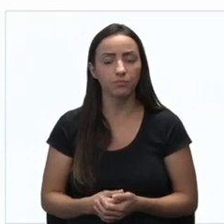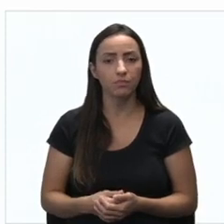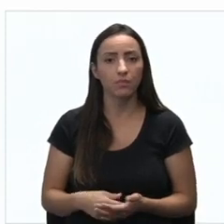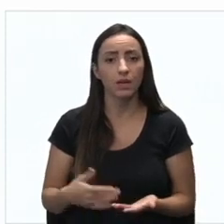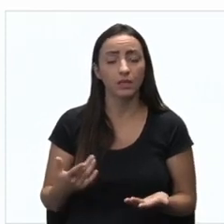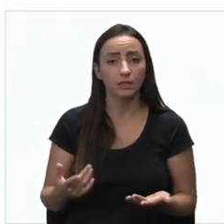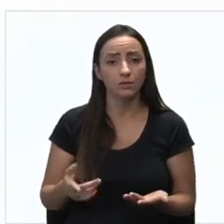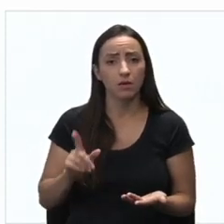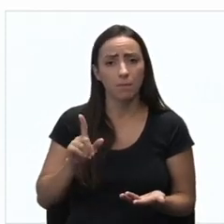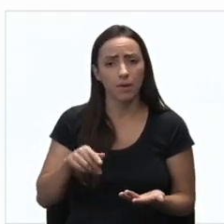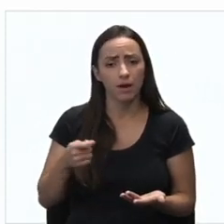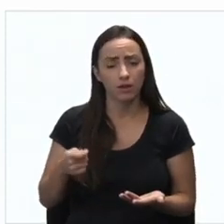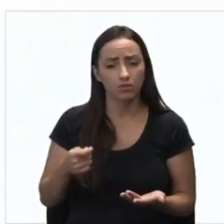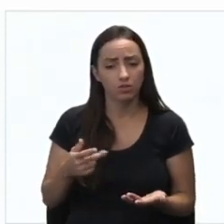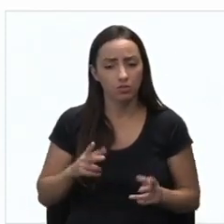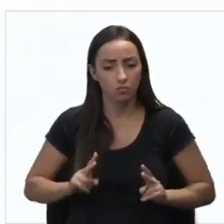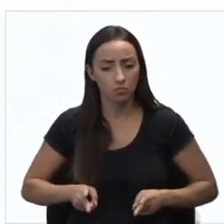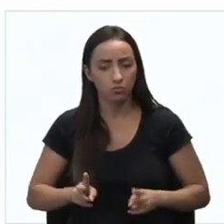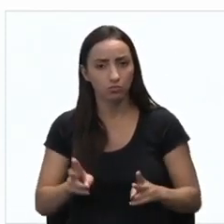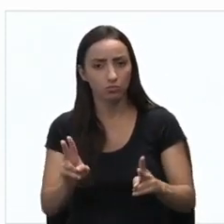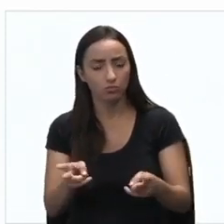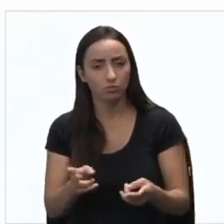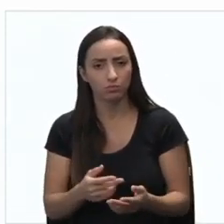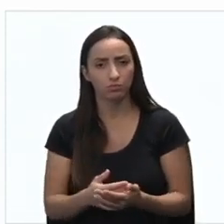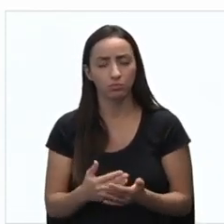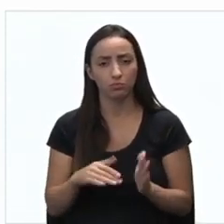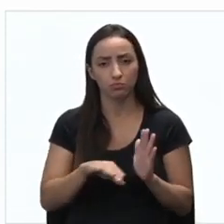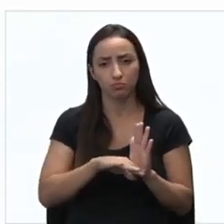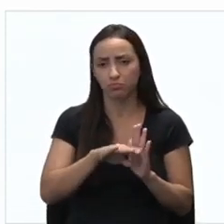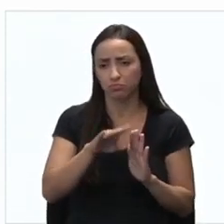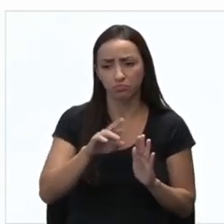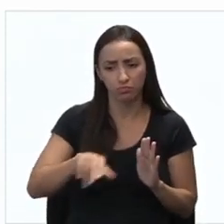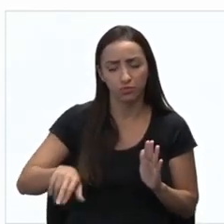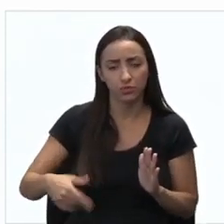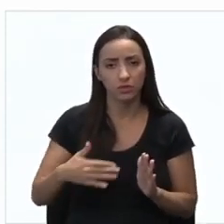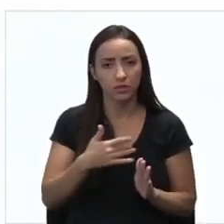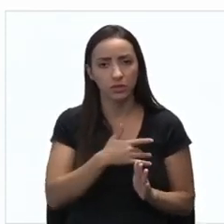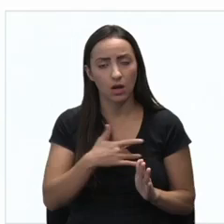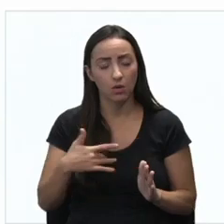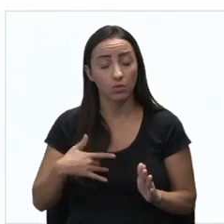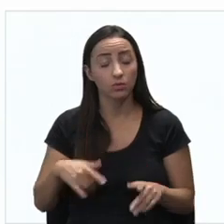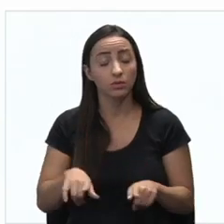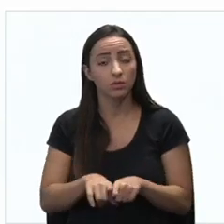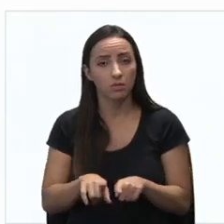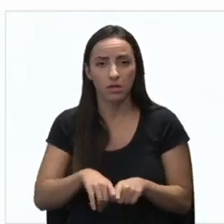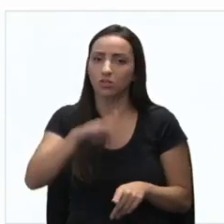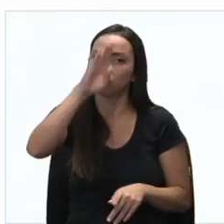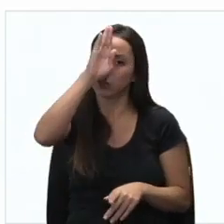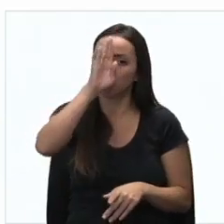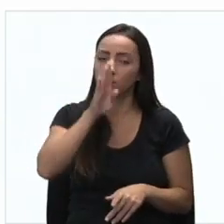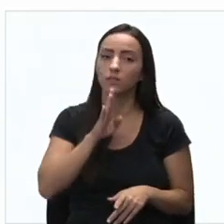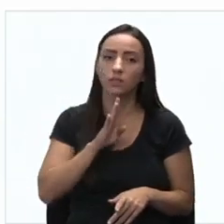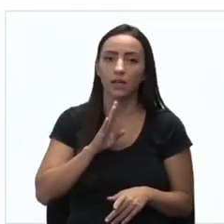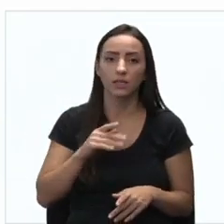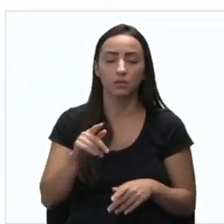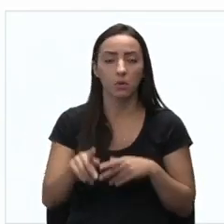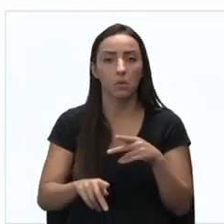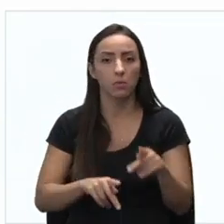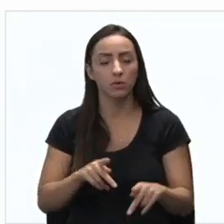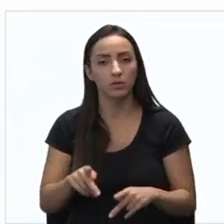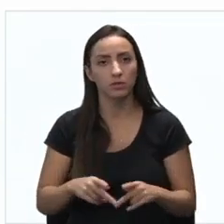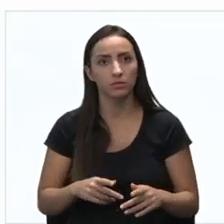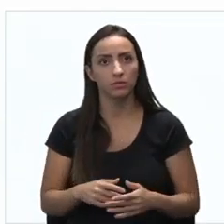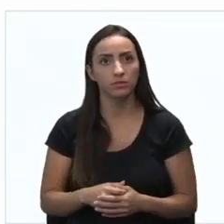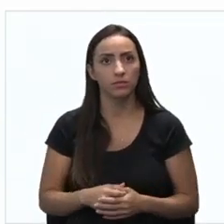do cuidado nos vários níveis de saúde e ofertado, claro, gratuitamente para a população,